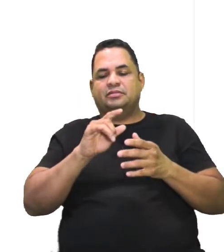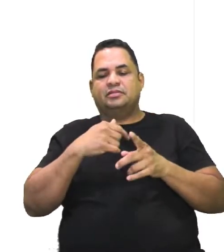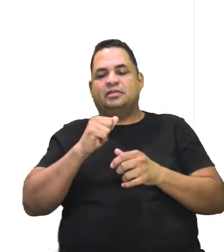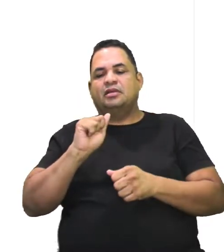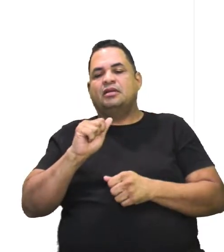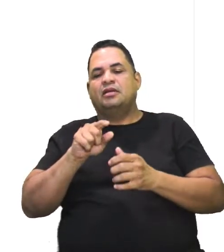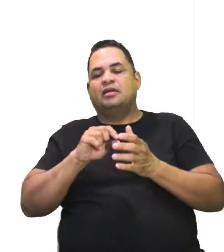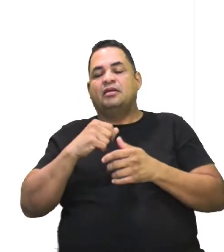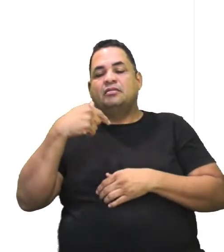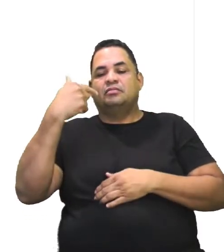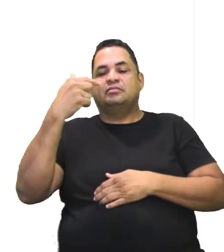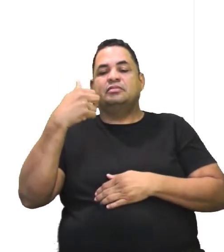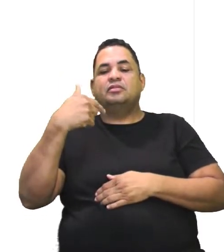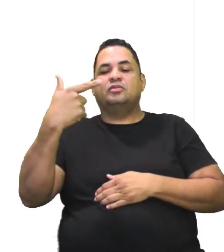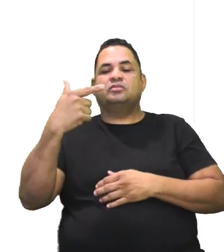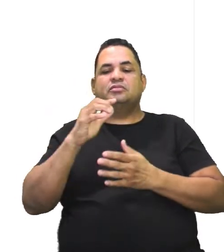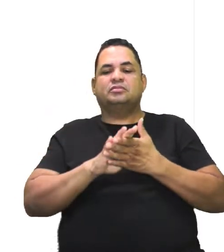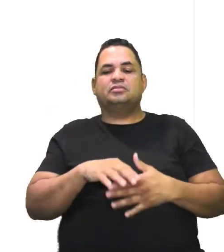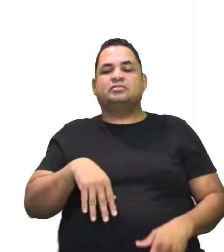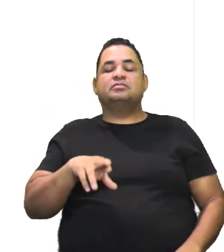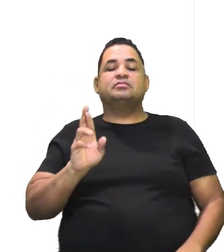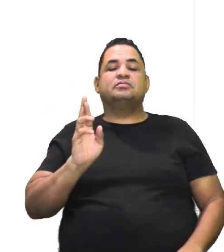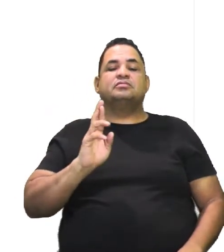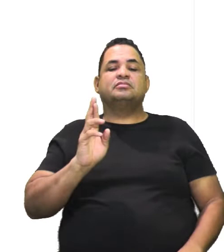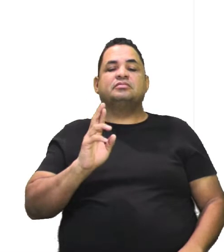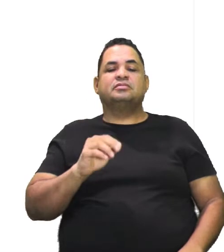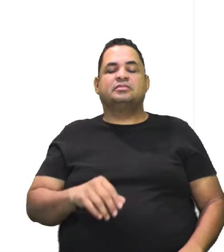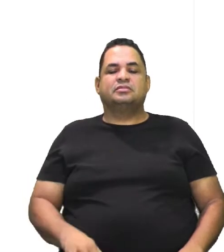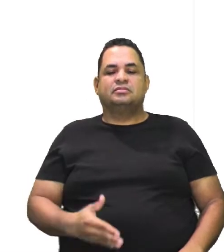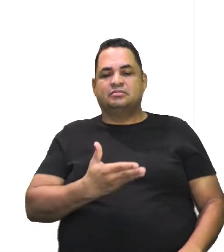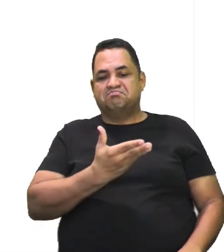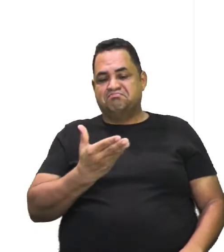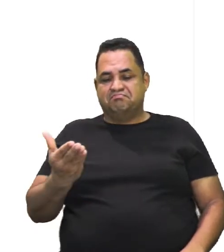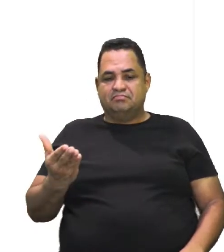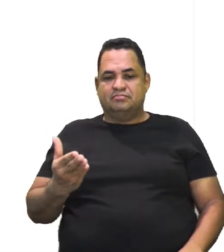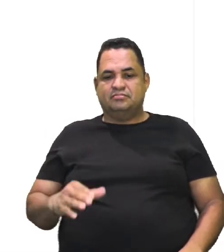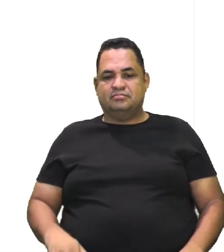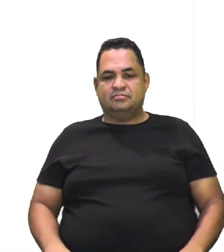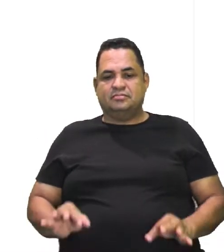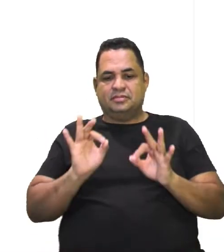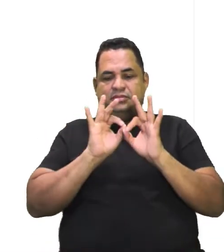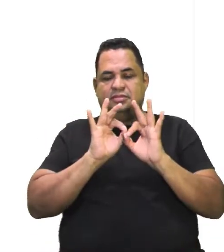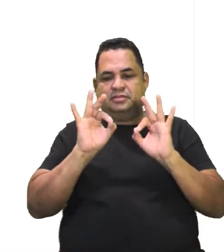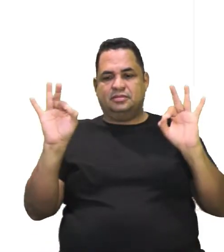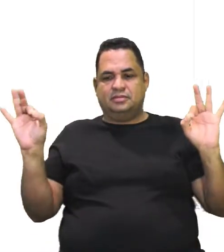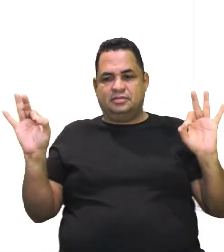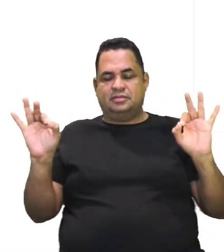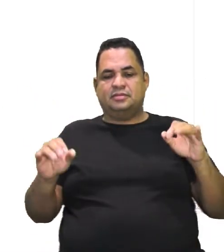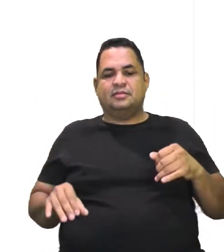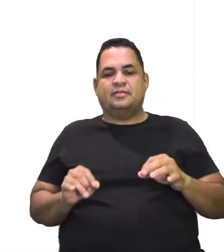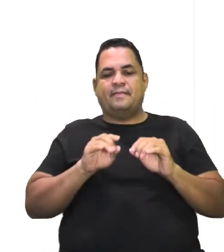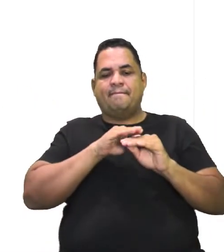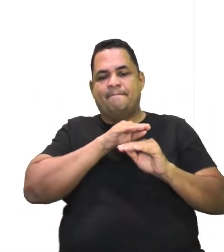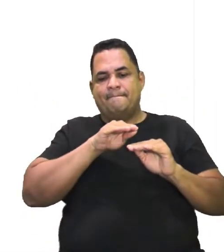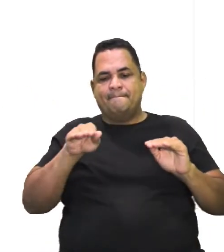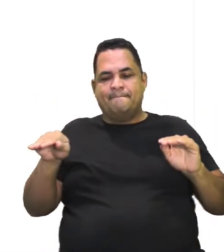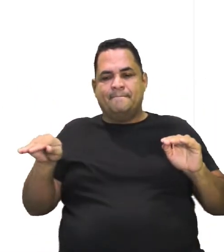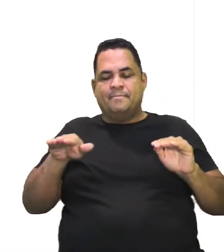ao quadrado. Quem é esse xb menos xa? Nada mais é do que a distância na